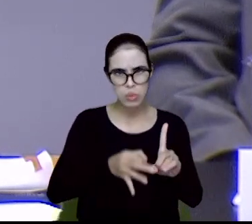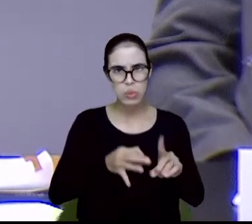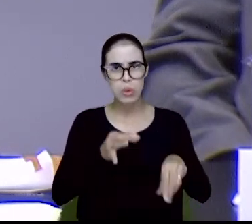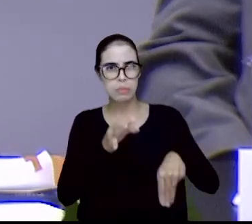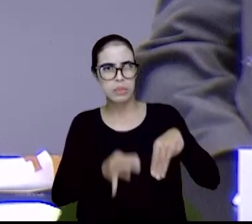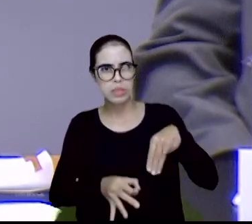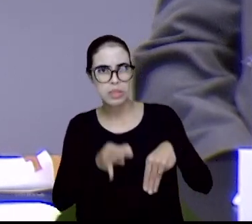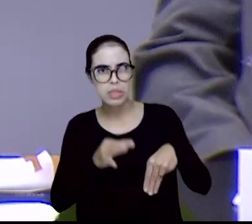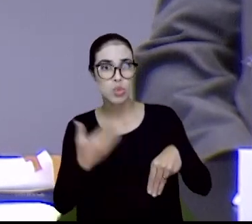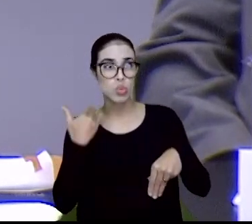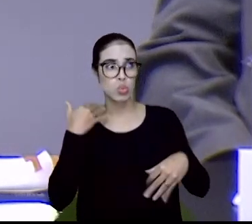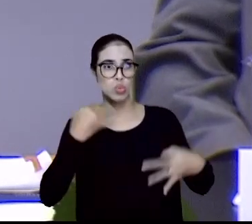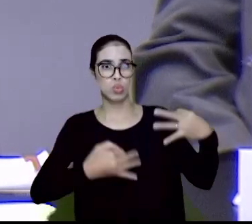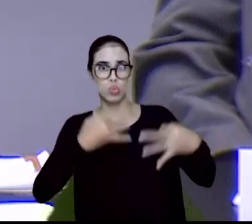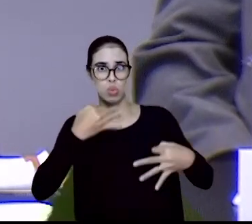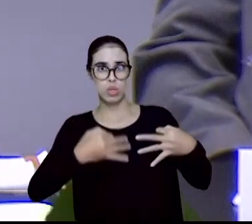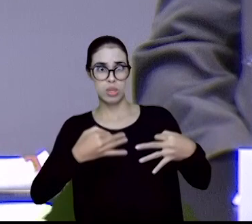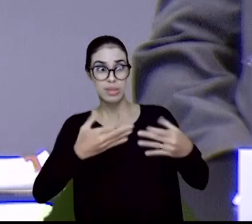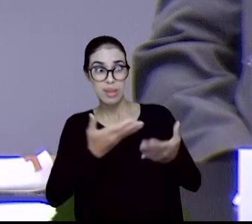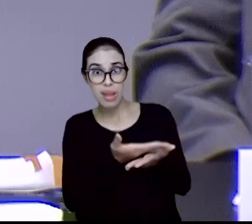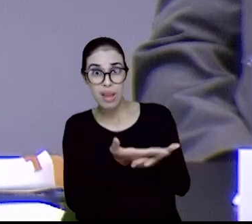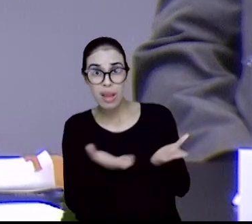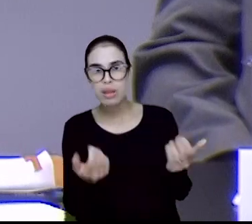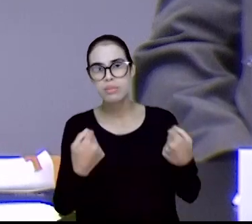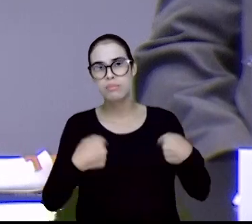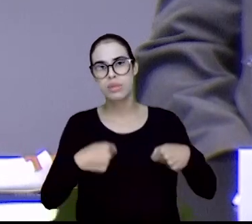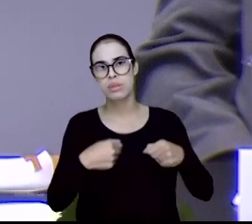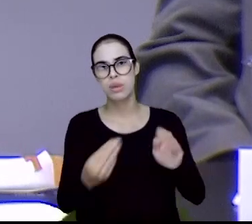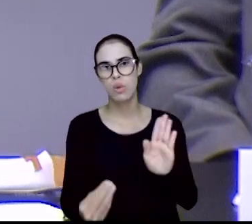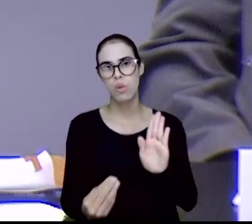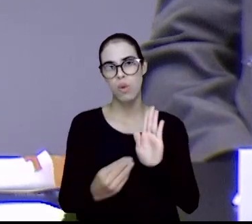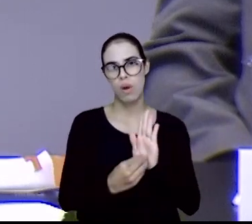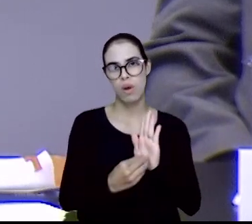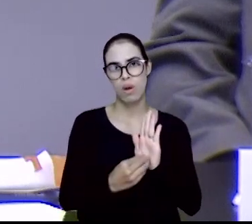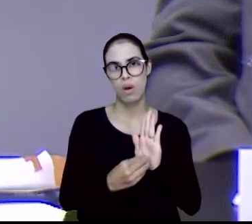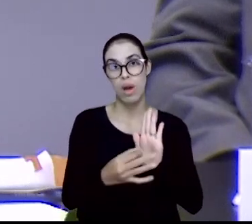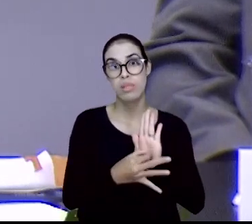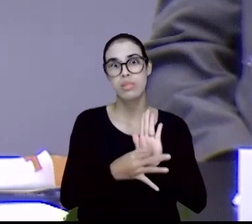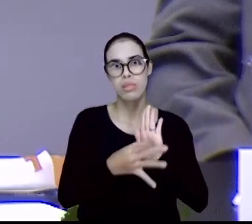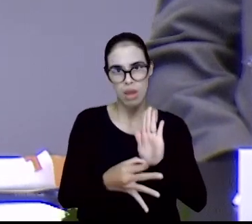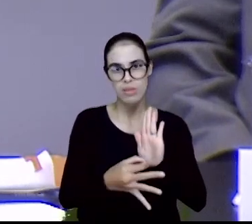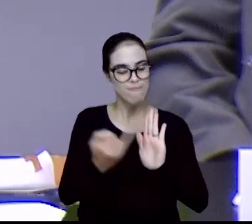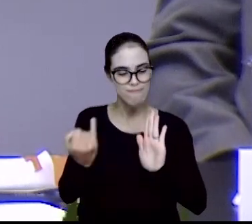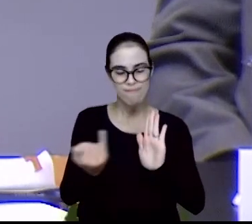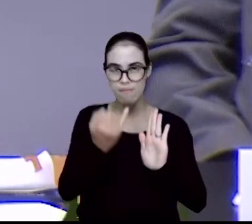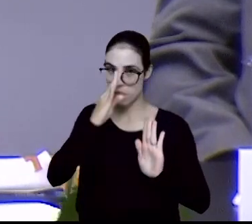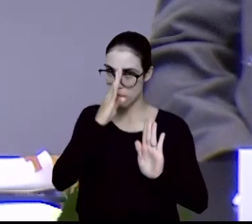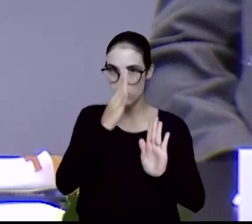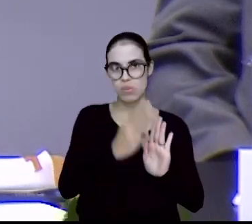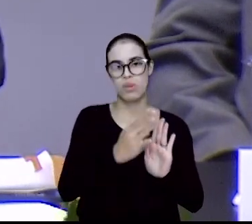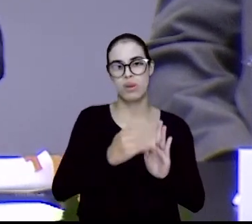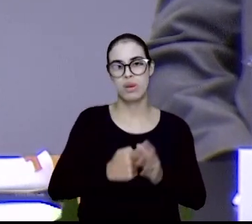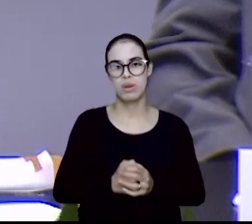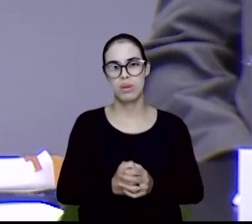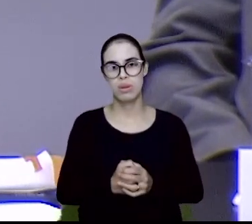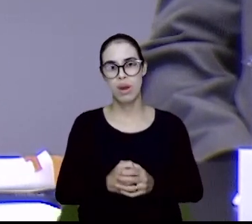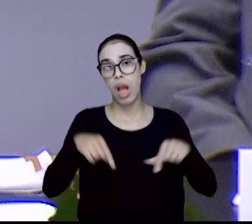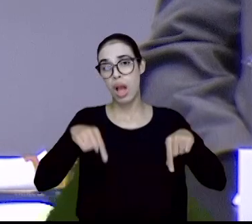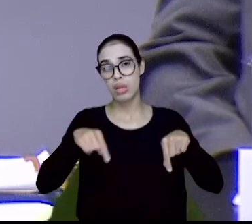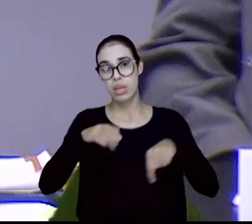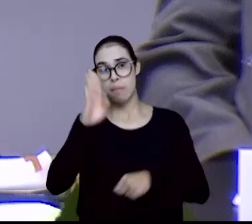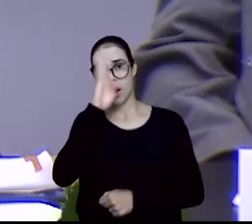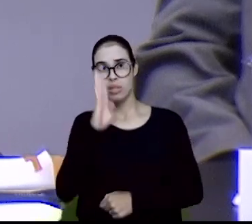deixar clara qual é a tese que é vinculante. Porque, como o sistema brasileiro é agregativo, cada um vota, às